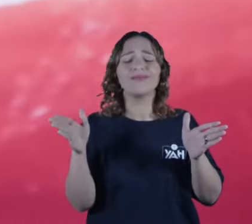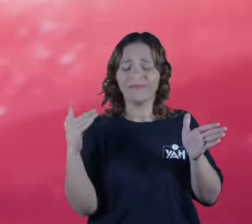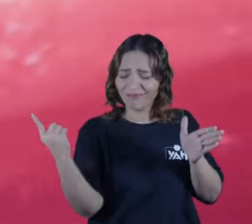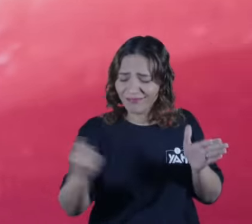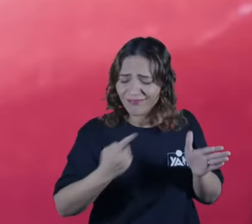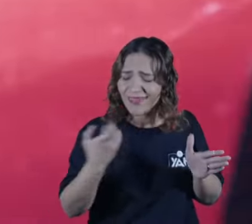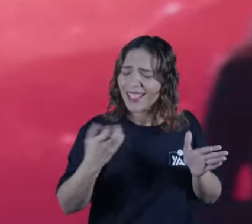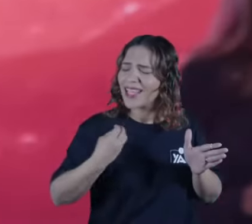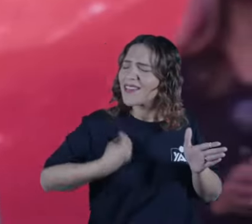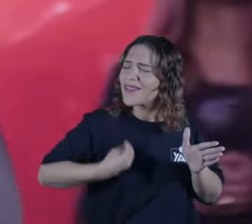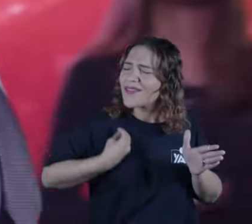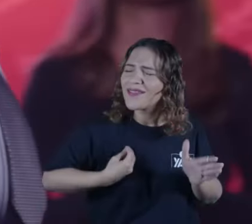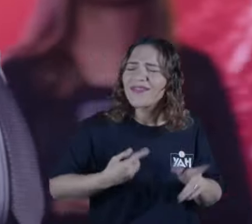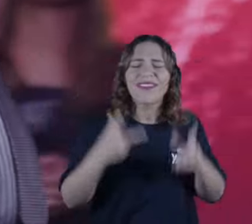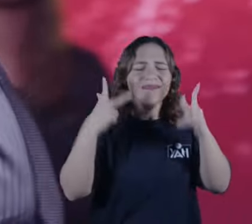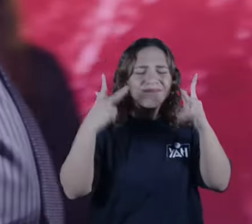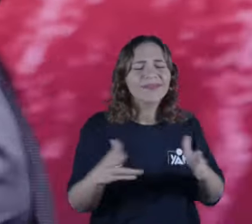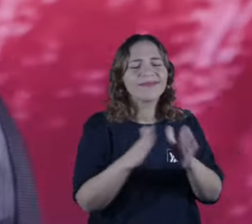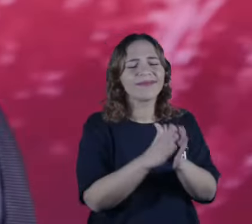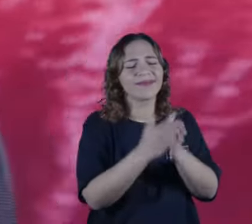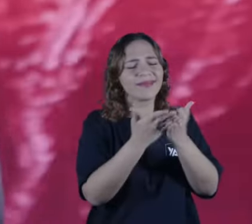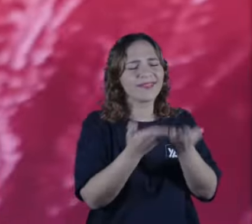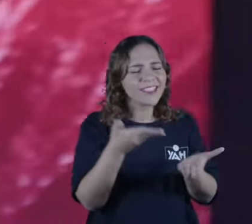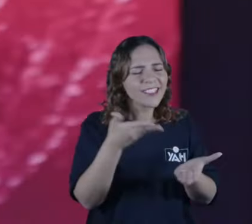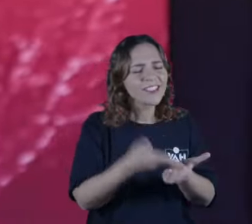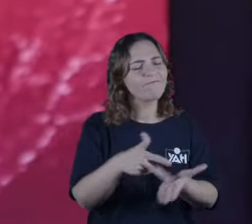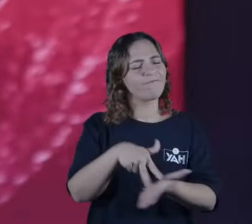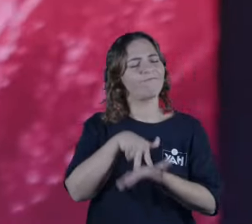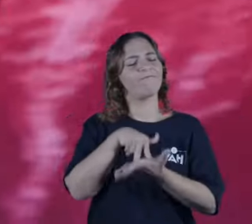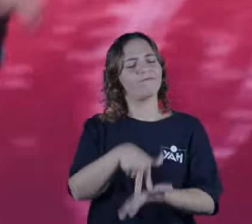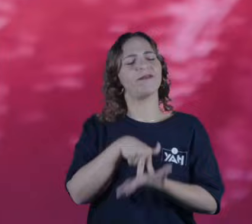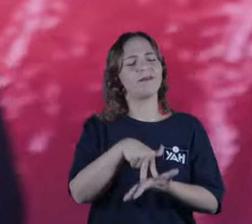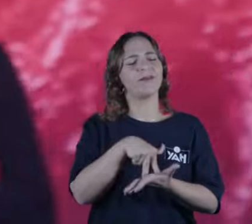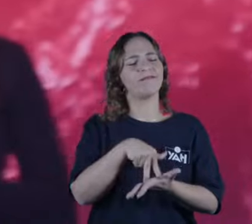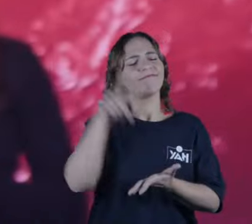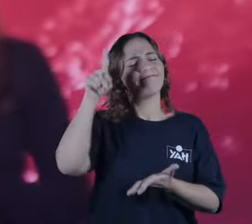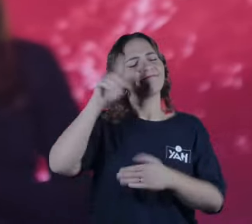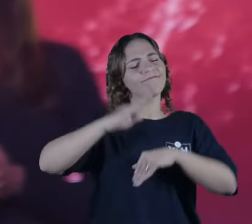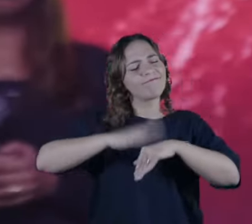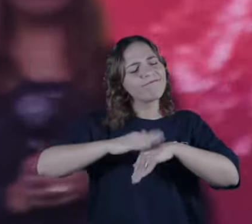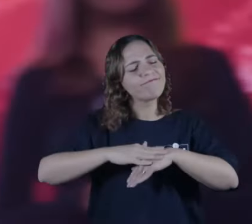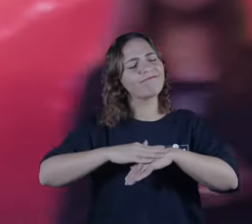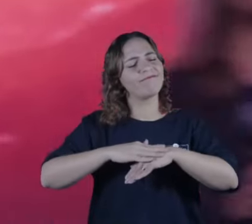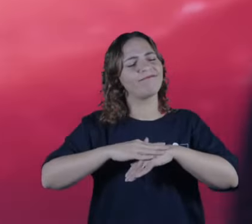viver segundo a tua palavra e edificado sobre o teu fundamento.